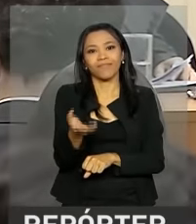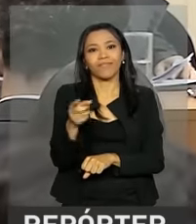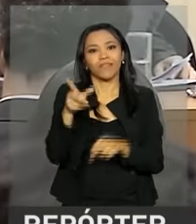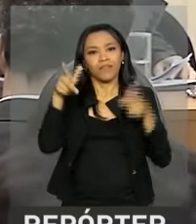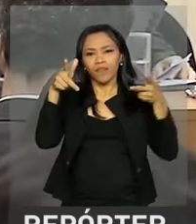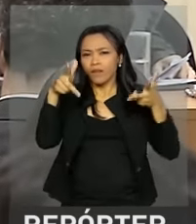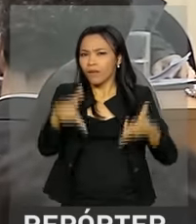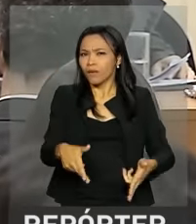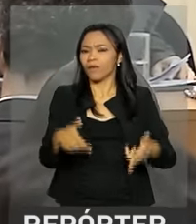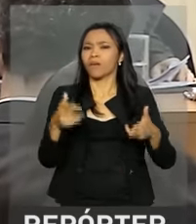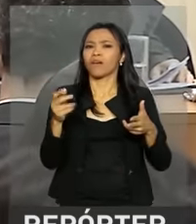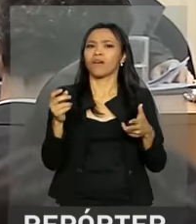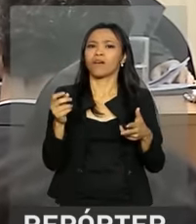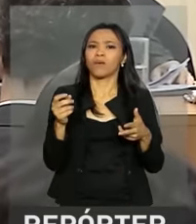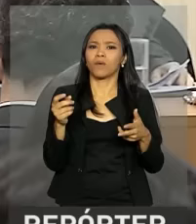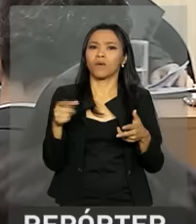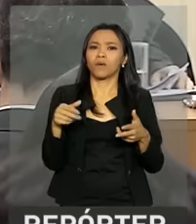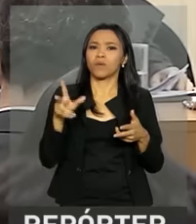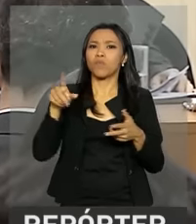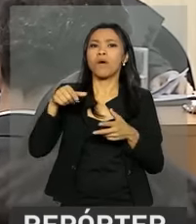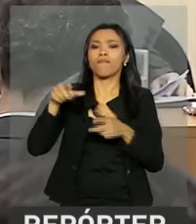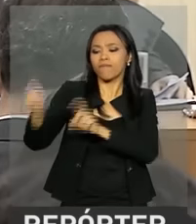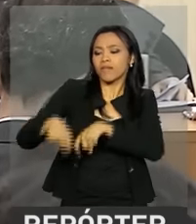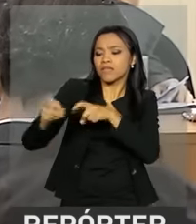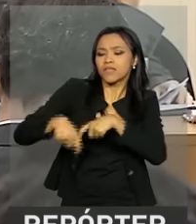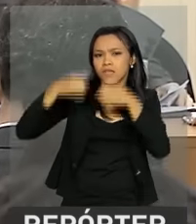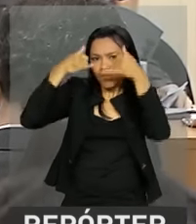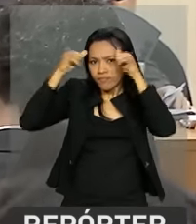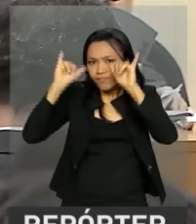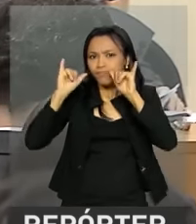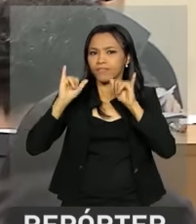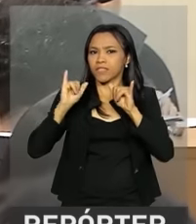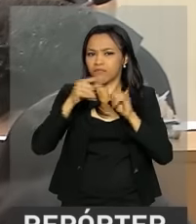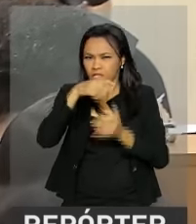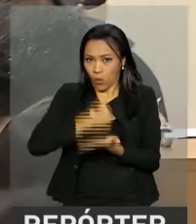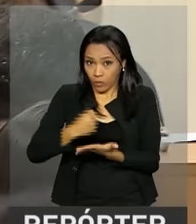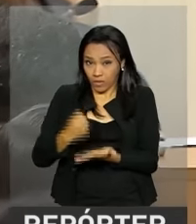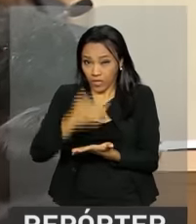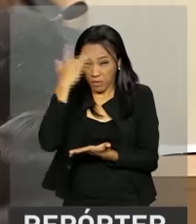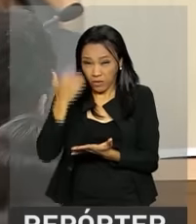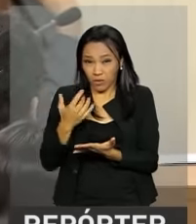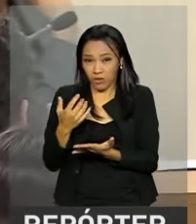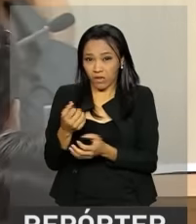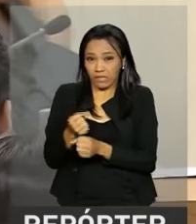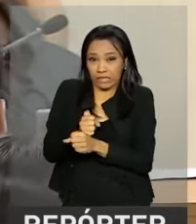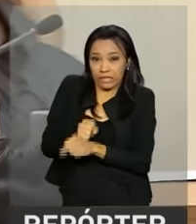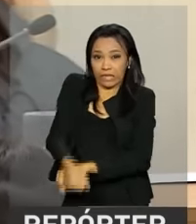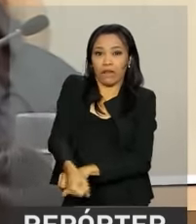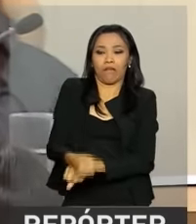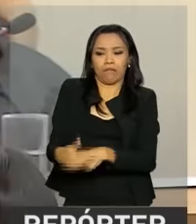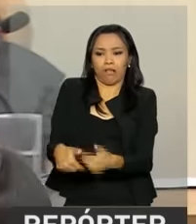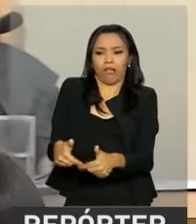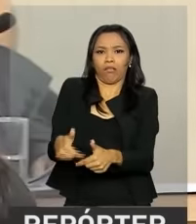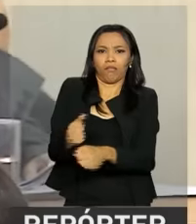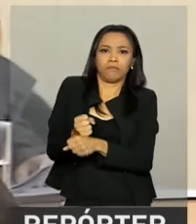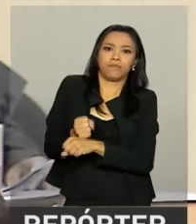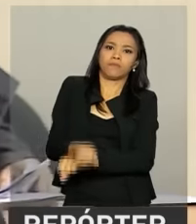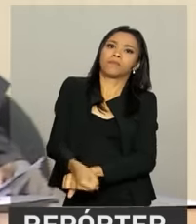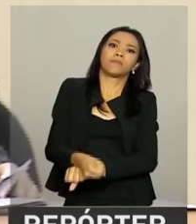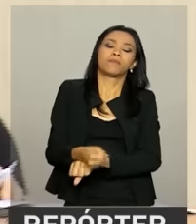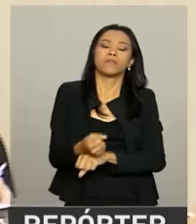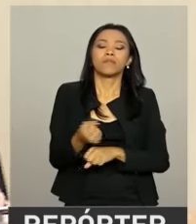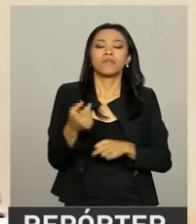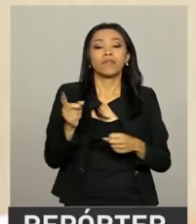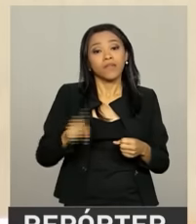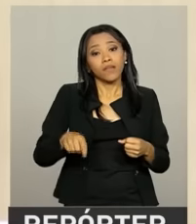trabalho escravo é numa fazenda lá no norte do país quanto o trabalho escravo em que várias